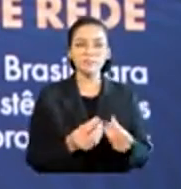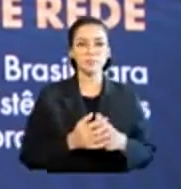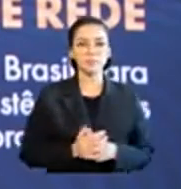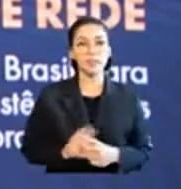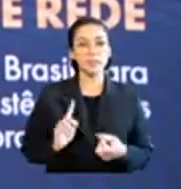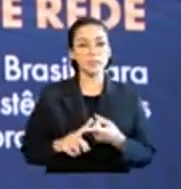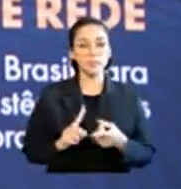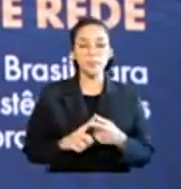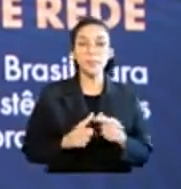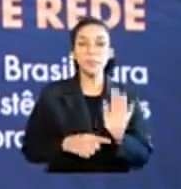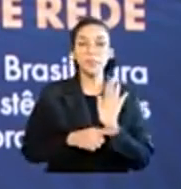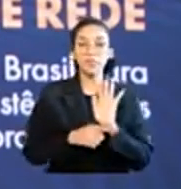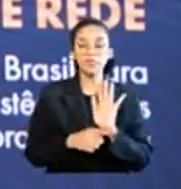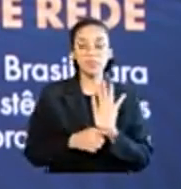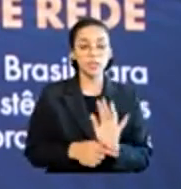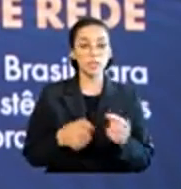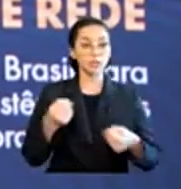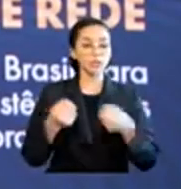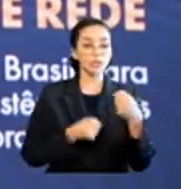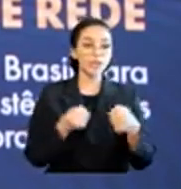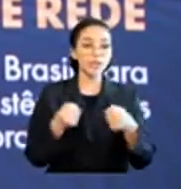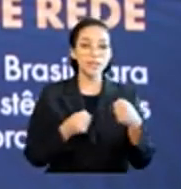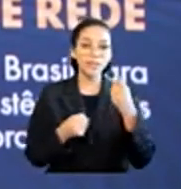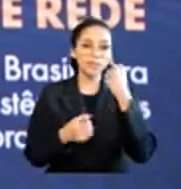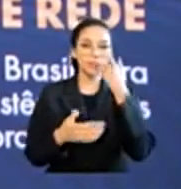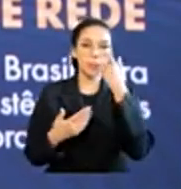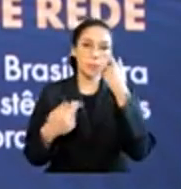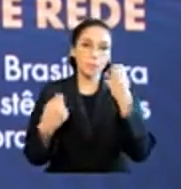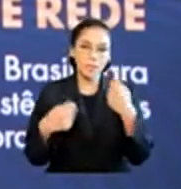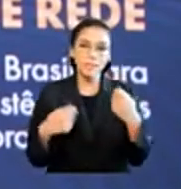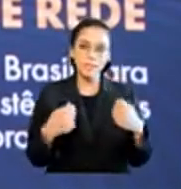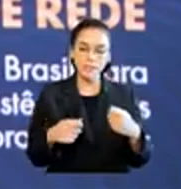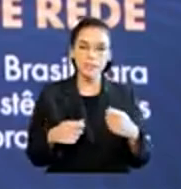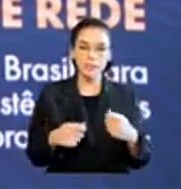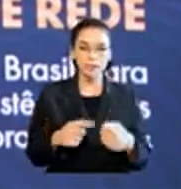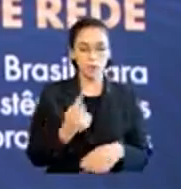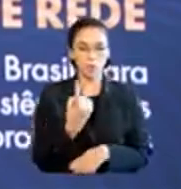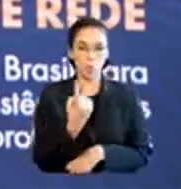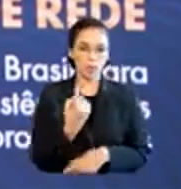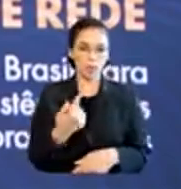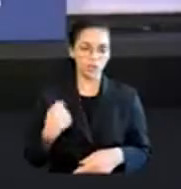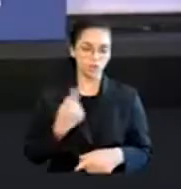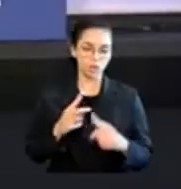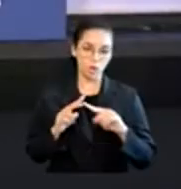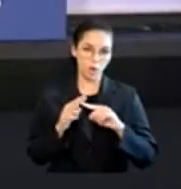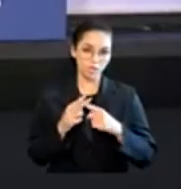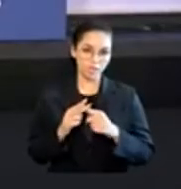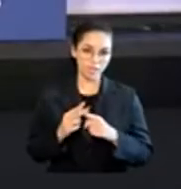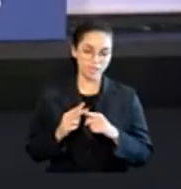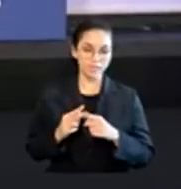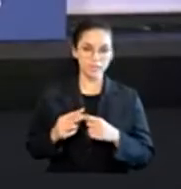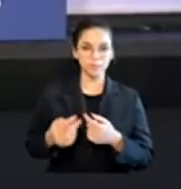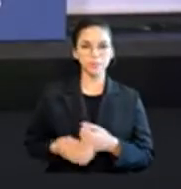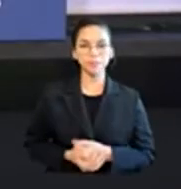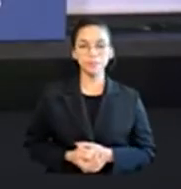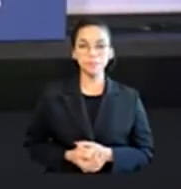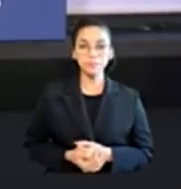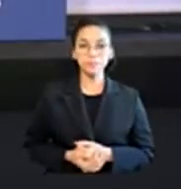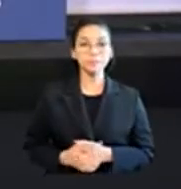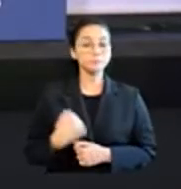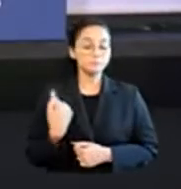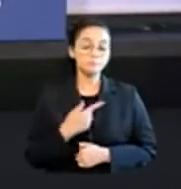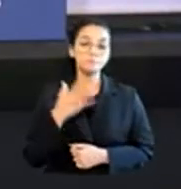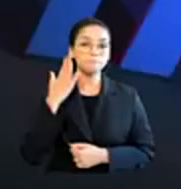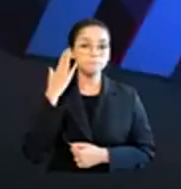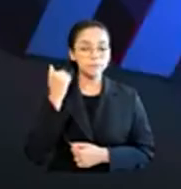um veículo que, eventualmente, precise estar em uma das nossas oficinas. A gente sabe que para esse cliente